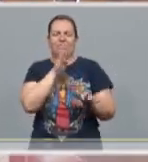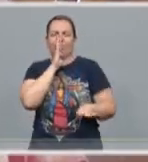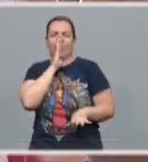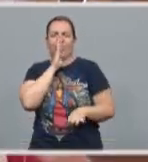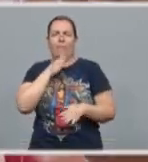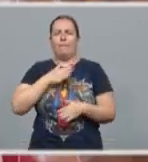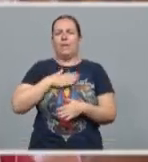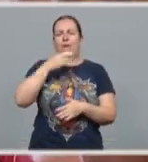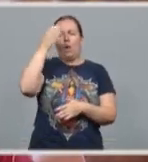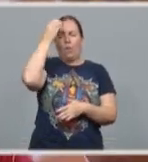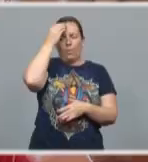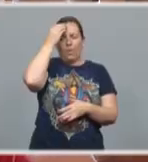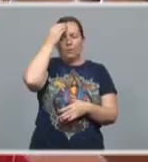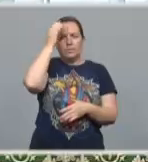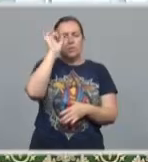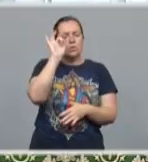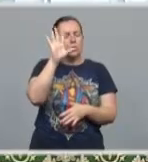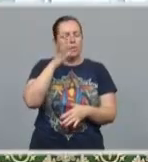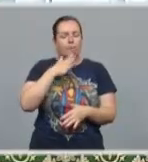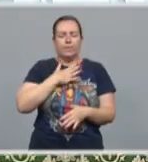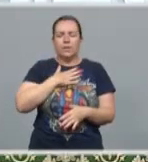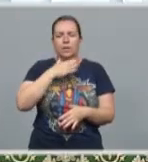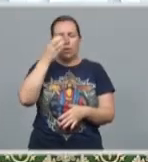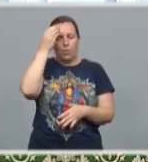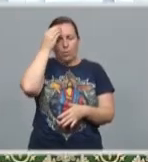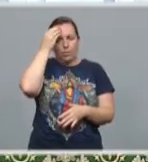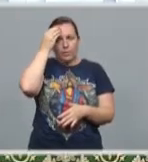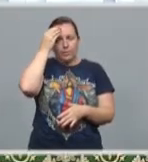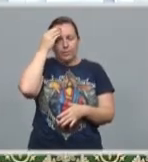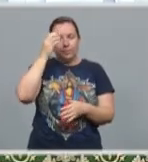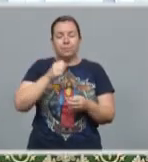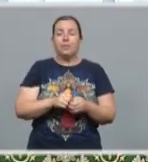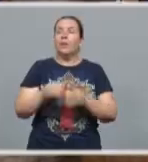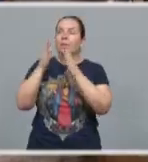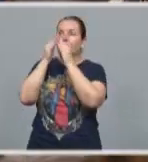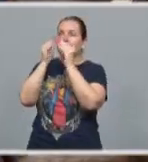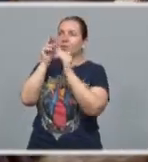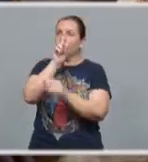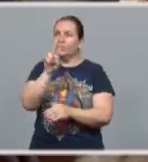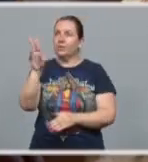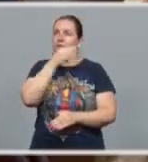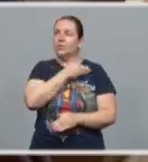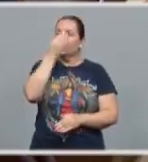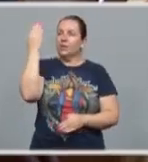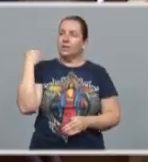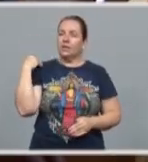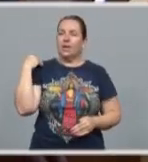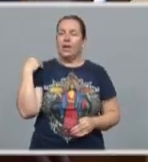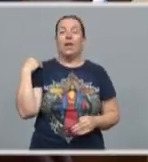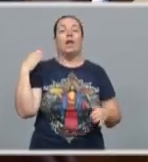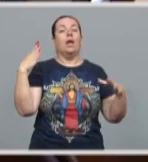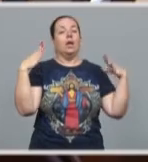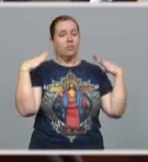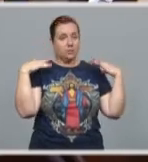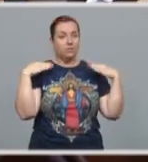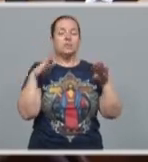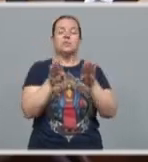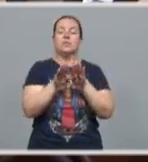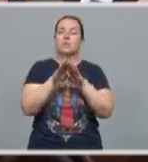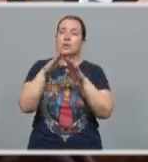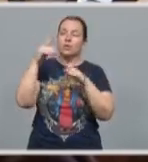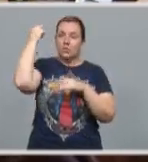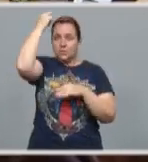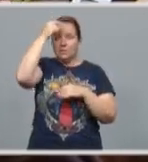omissões, por minha culpa, minha tão grande culpa. E peço à Virgem Maria, aos